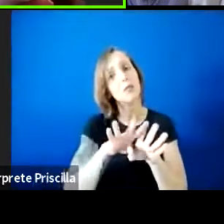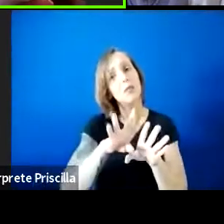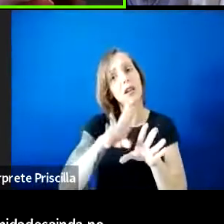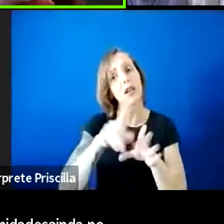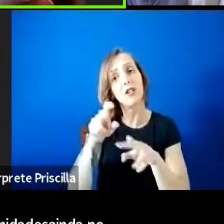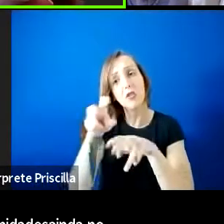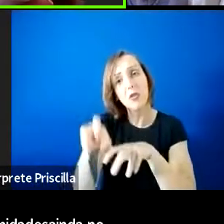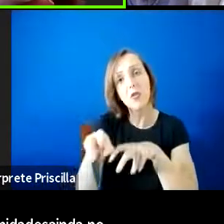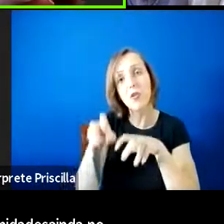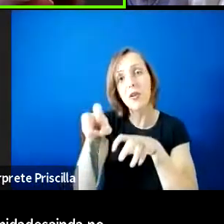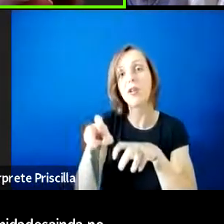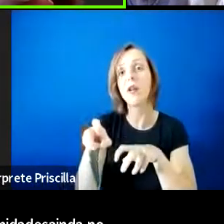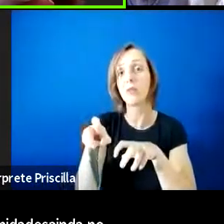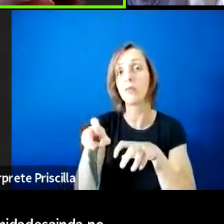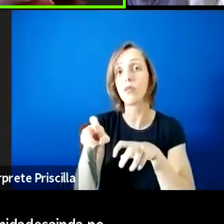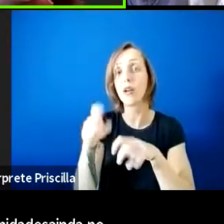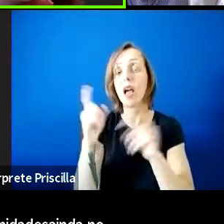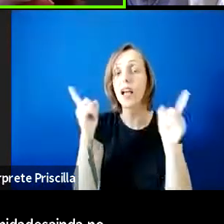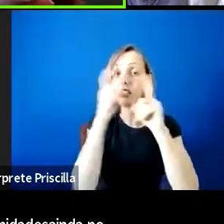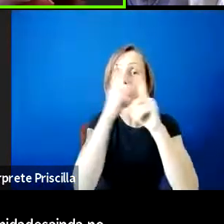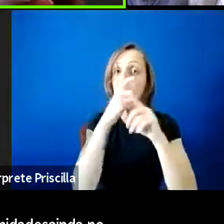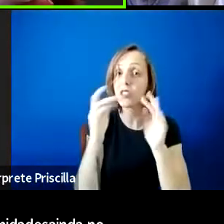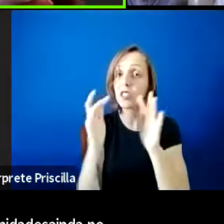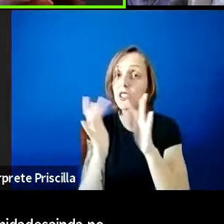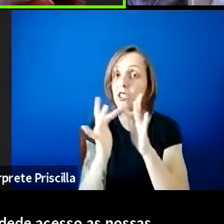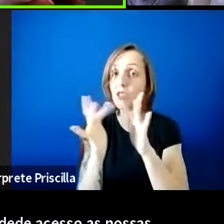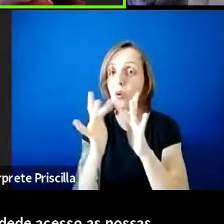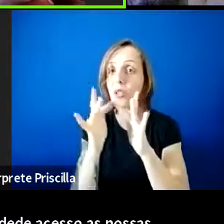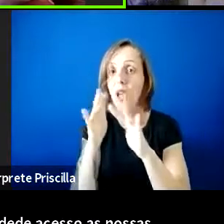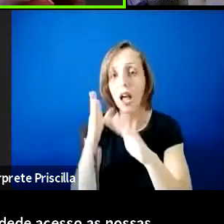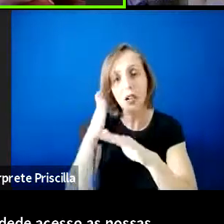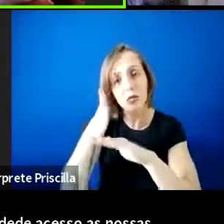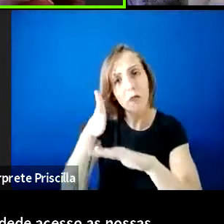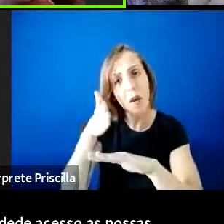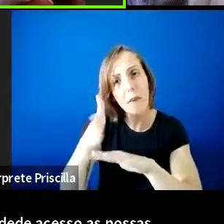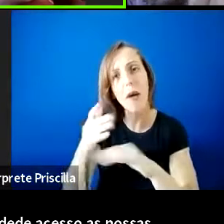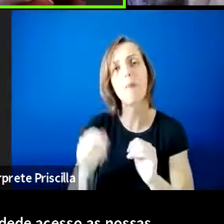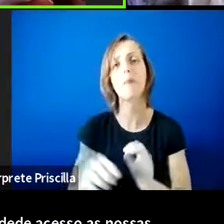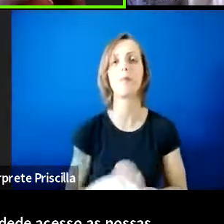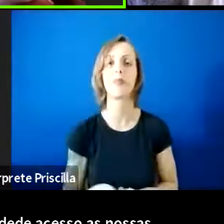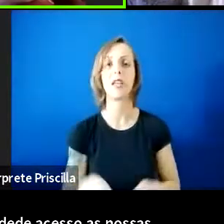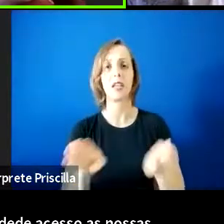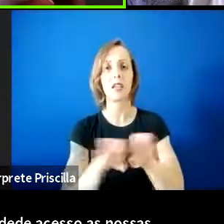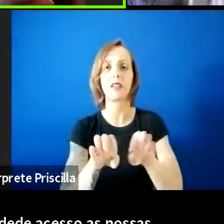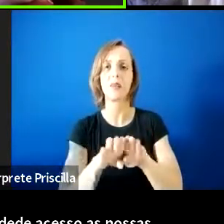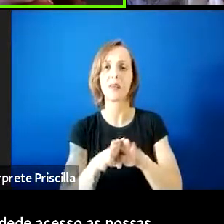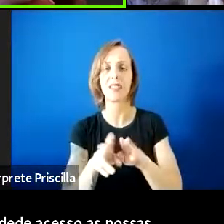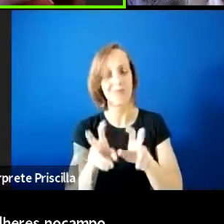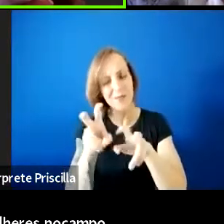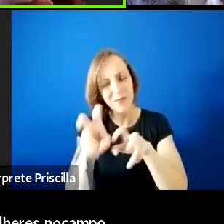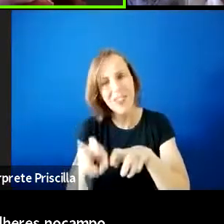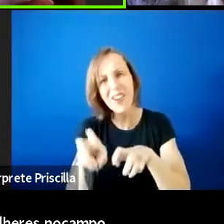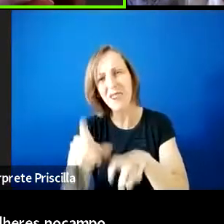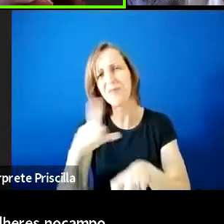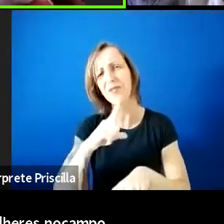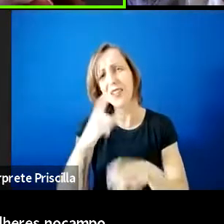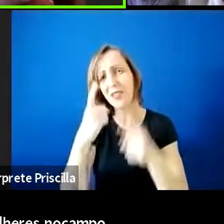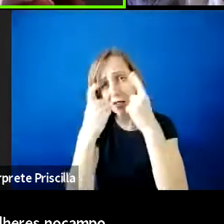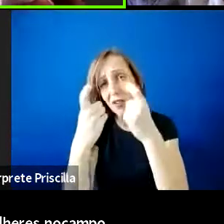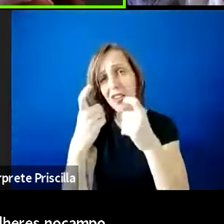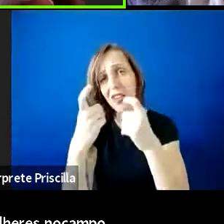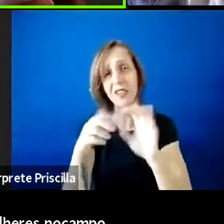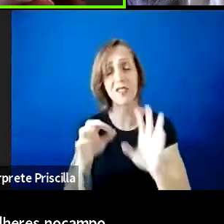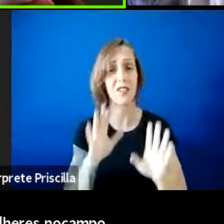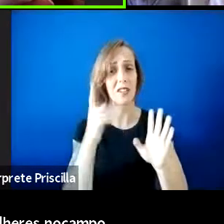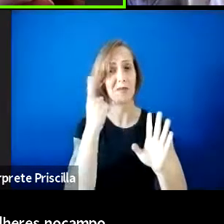acesso às nossas mulheres. No campo também temos a violência, então não é só na cidade, né? Muitas vezes tem esse